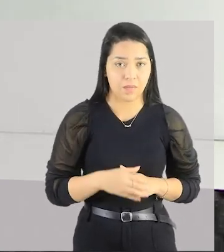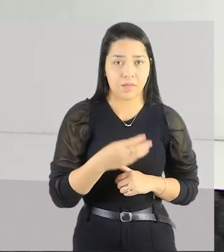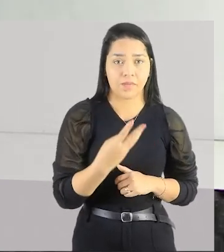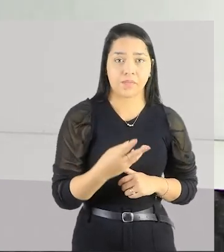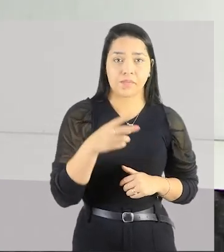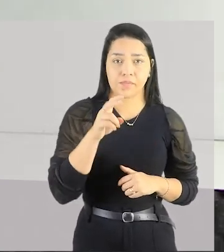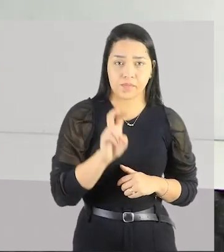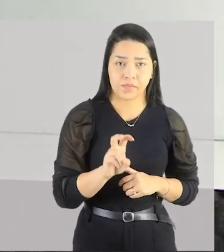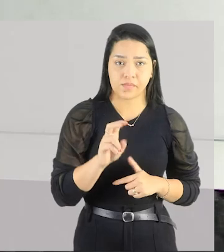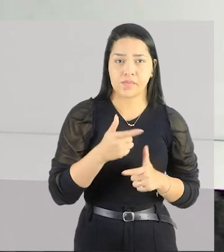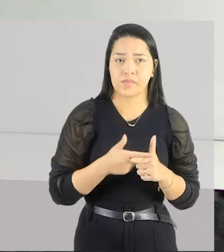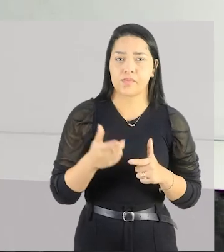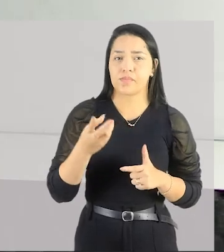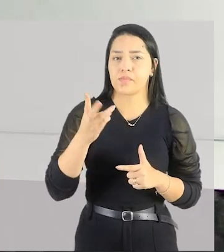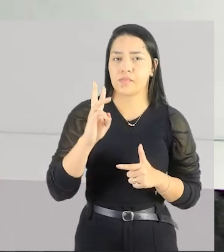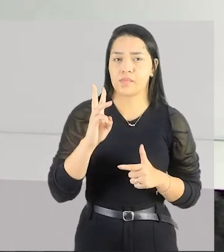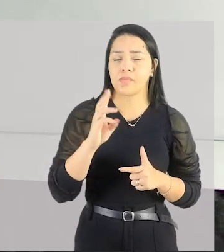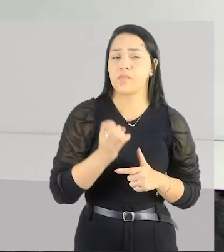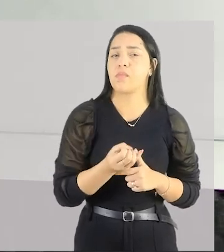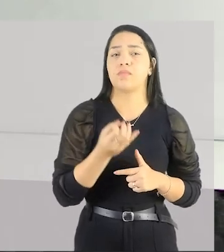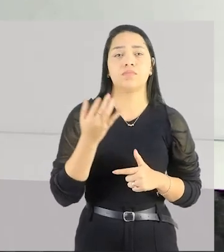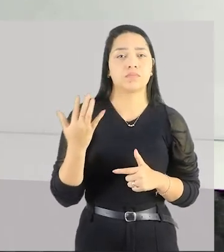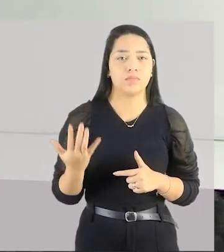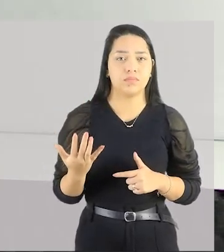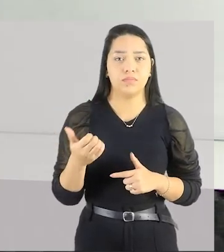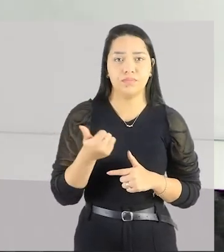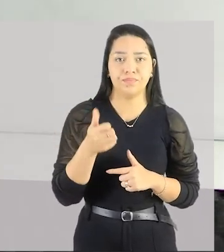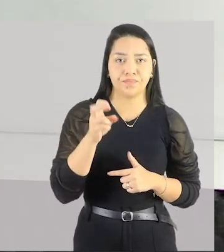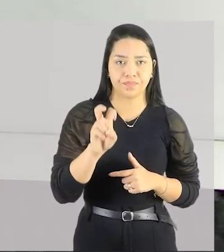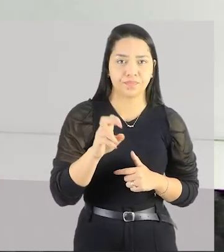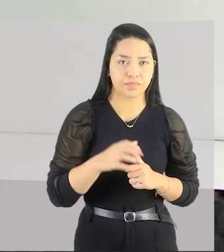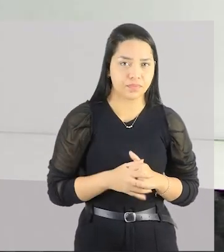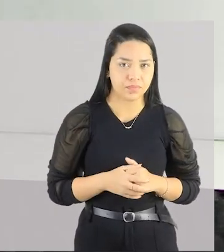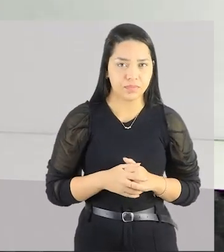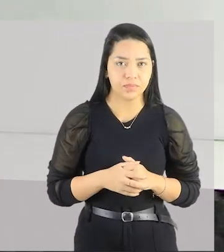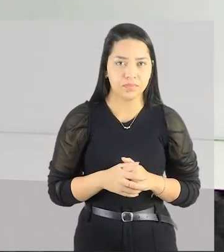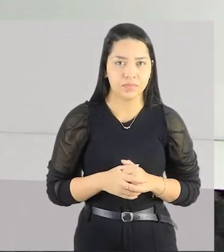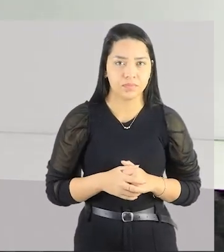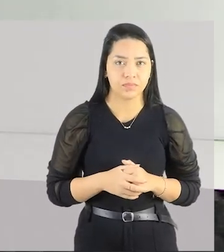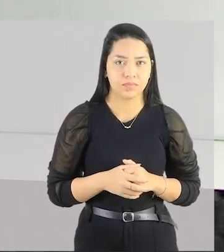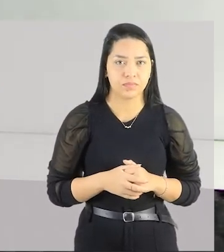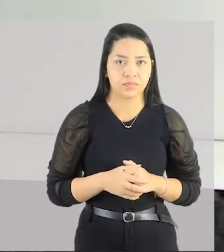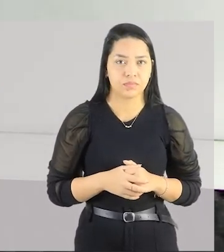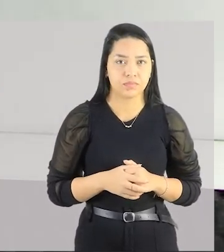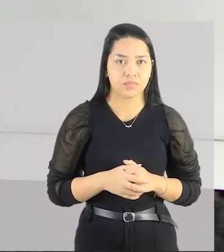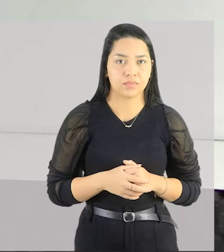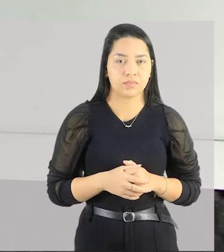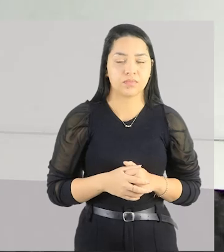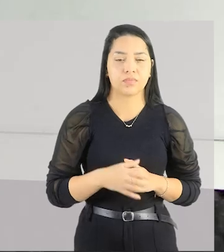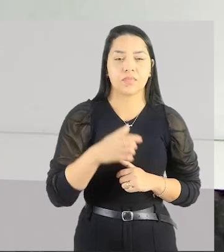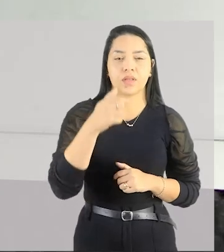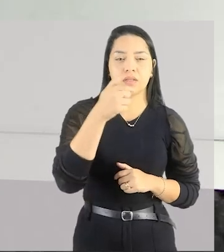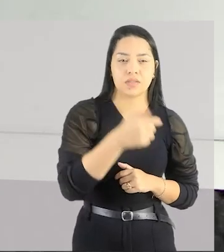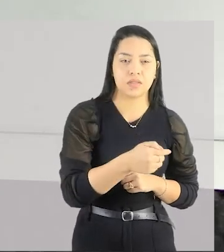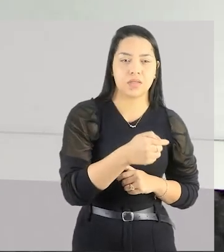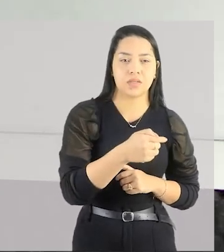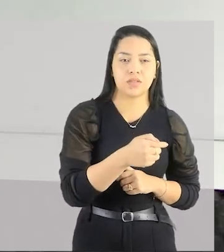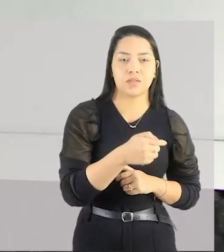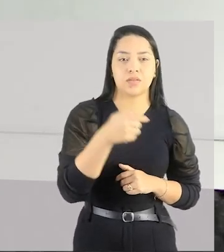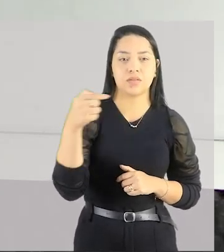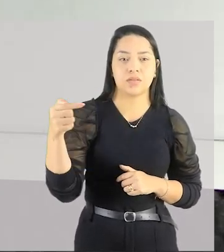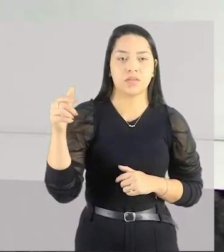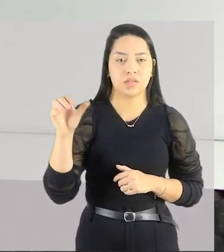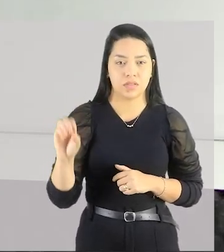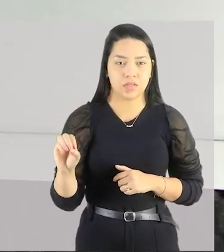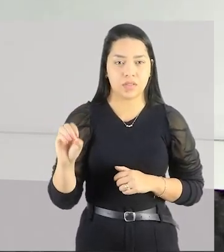45 dividido para 3 é igual a quanto? A 15. Tranquilo? 7 sobre 70. Dá